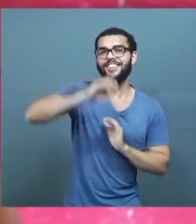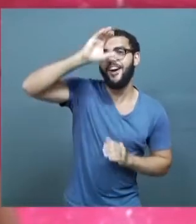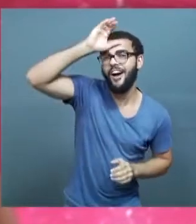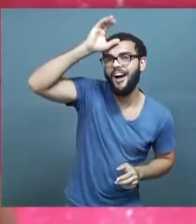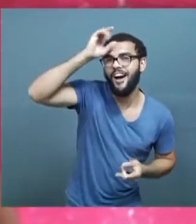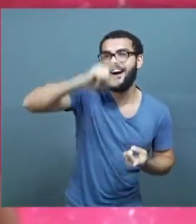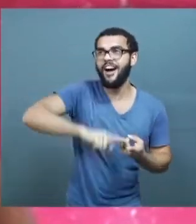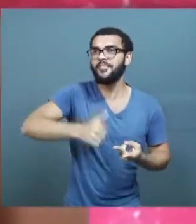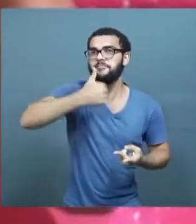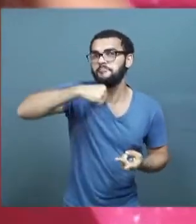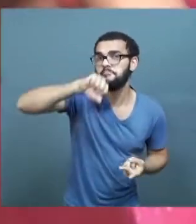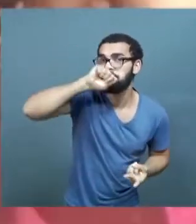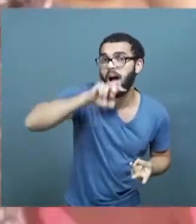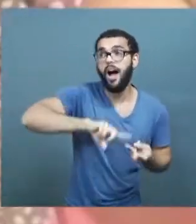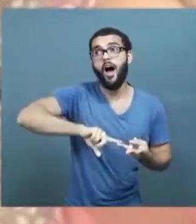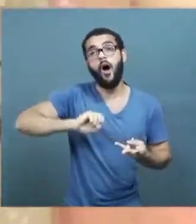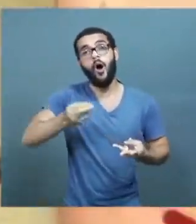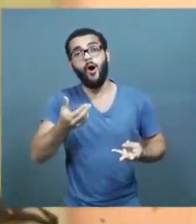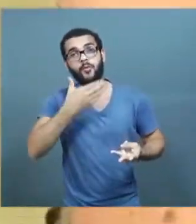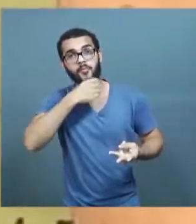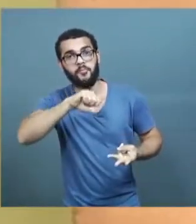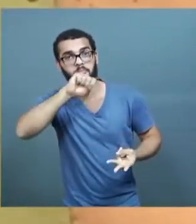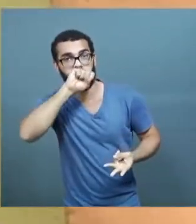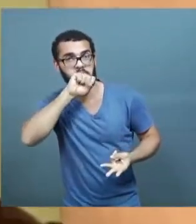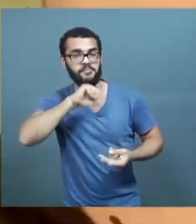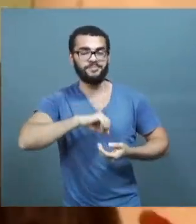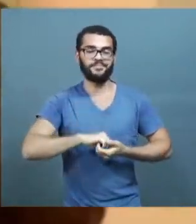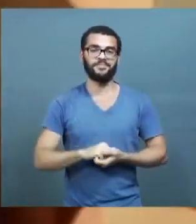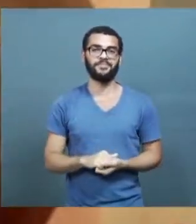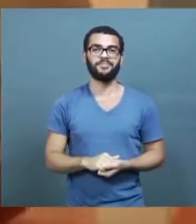da tia ou das mães ou dos pais.